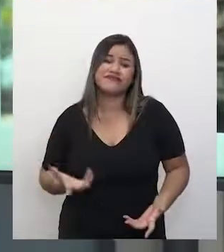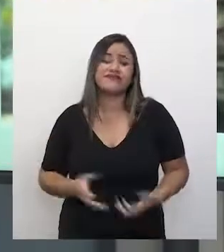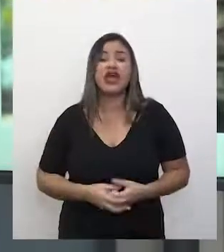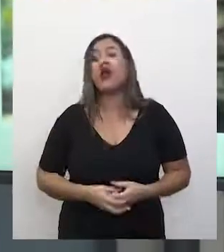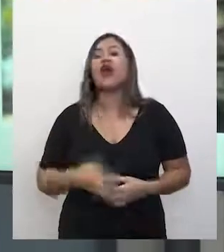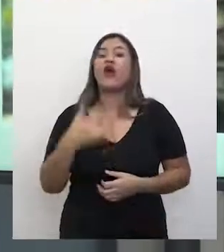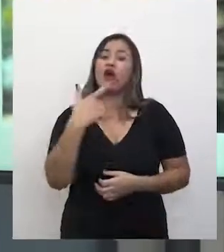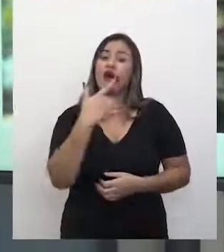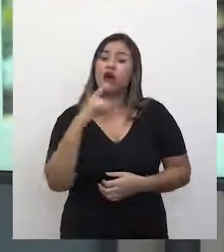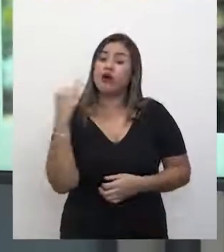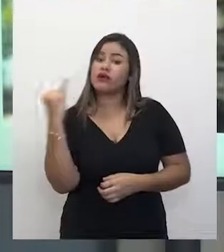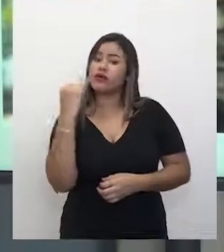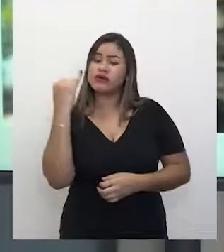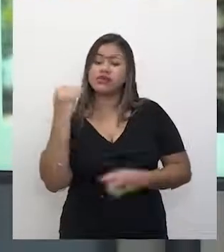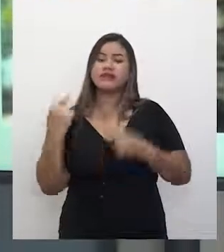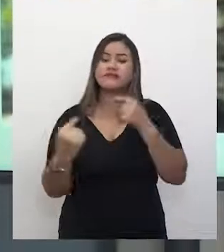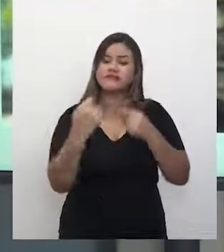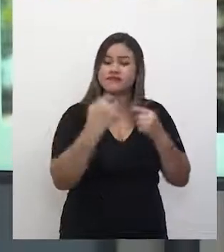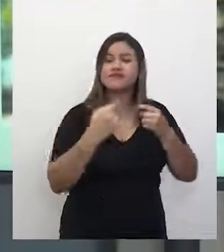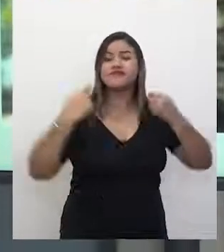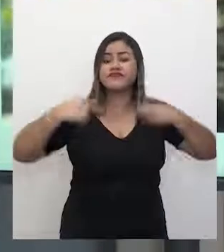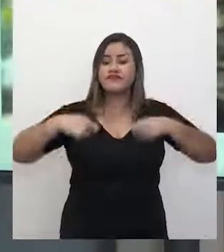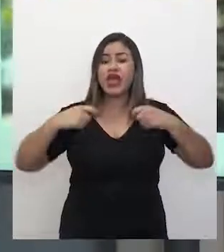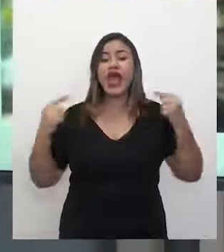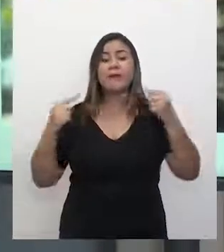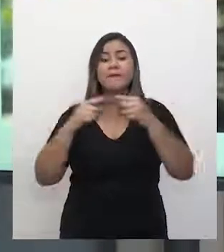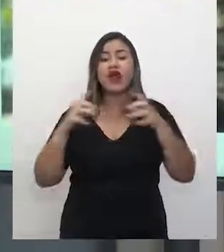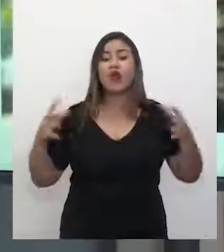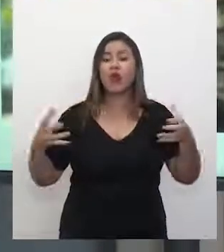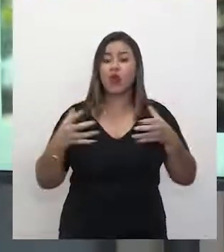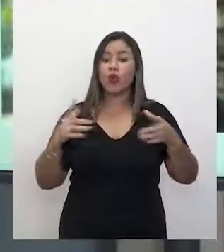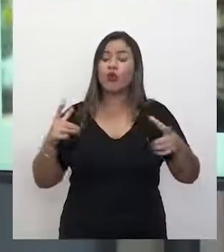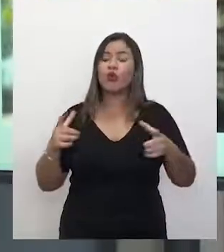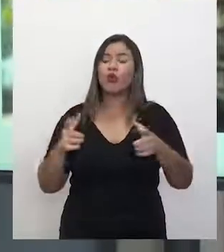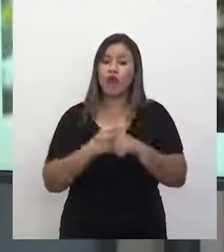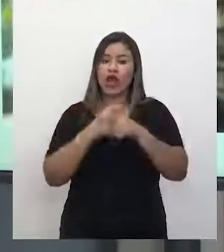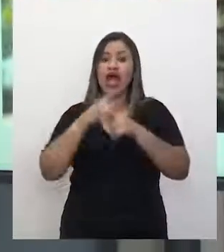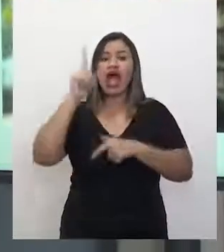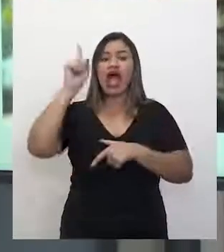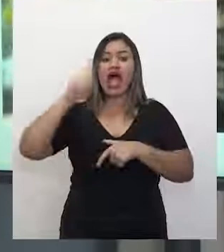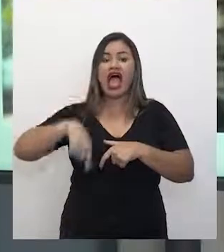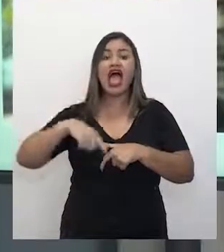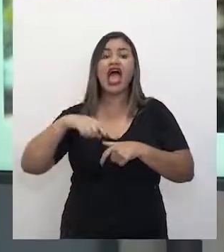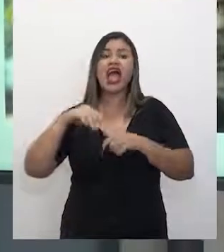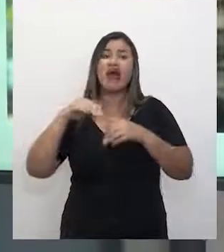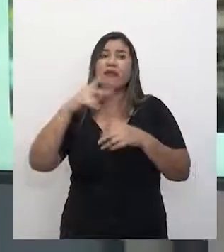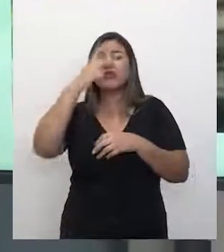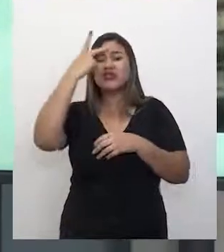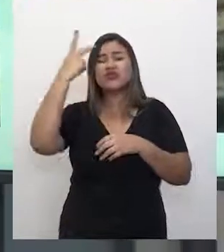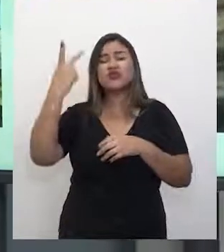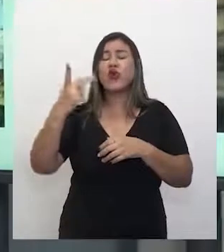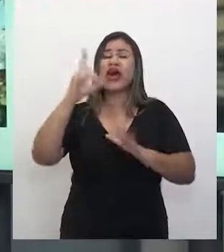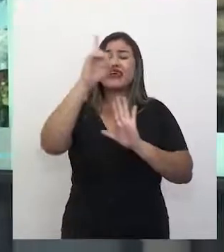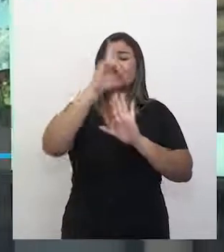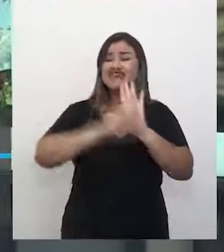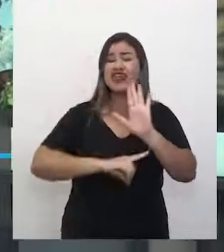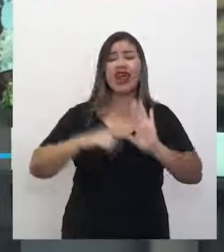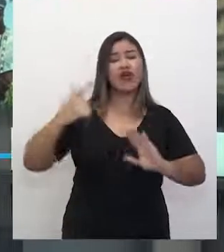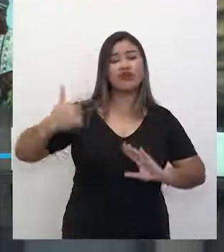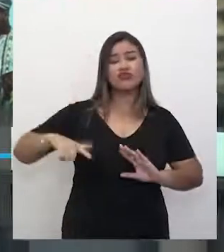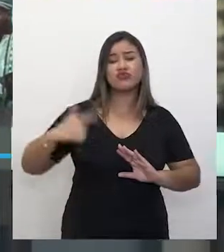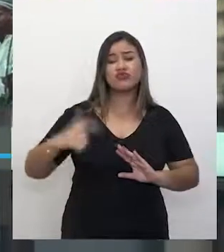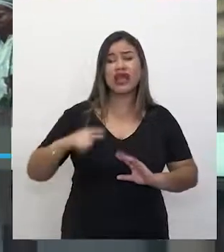reparar nessa discussão, já entendemos que minorias são grupos sociais que estão em relação de desvantagem de direito, em situação